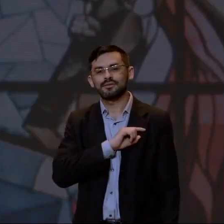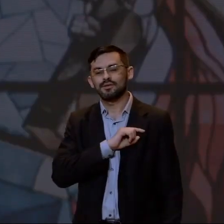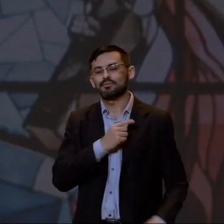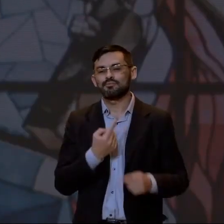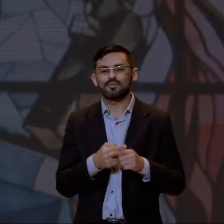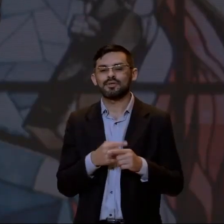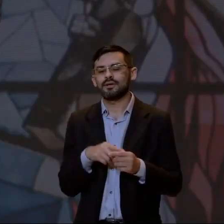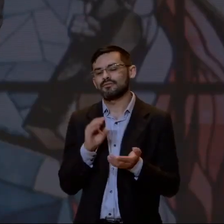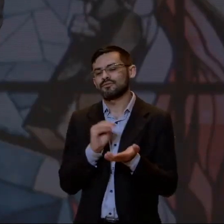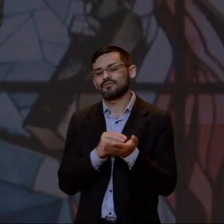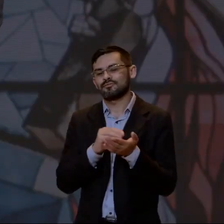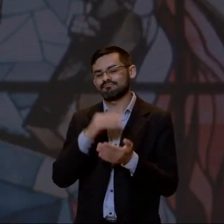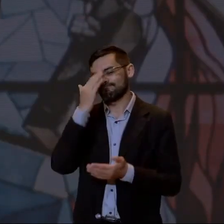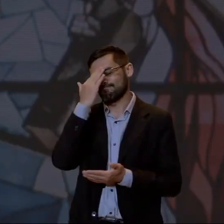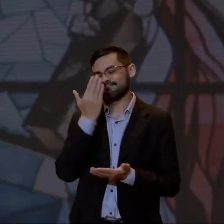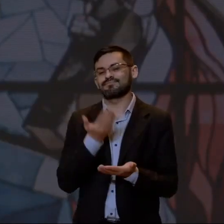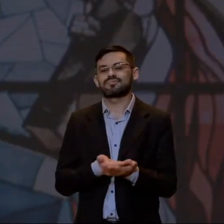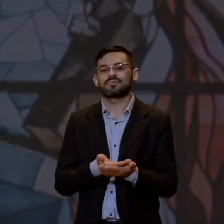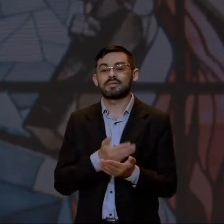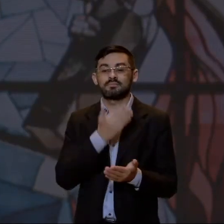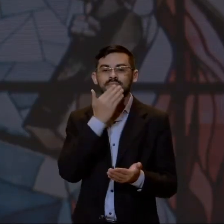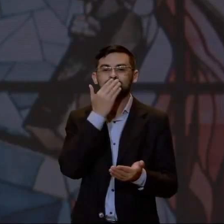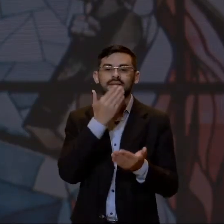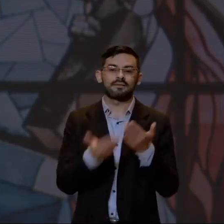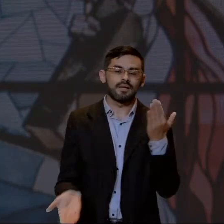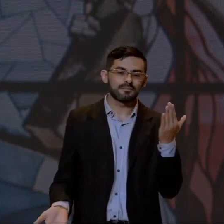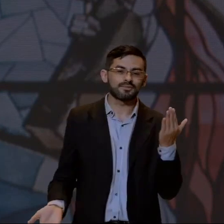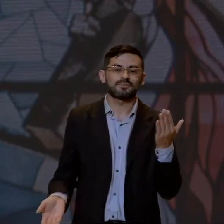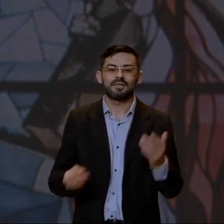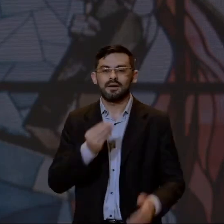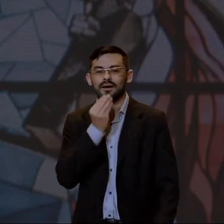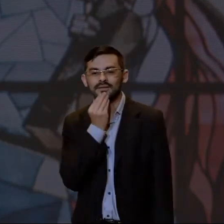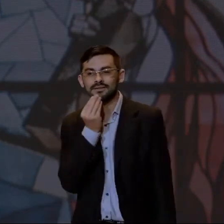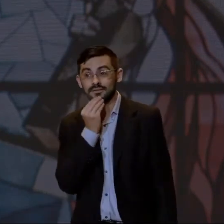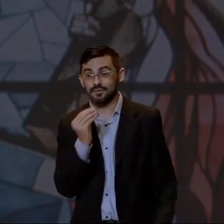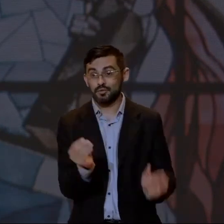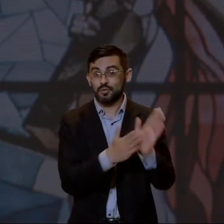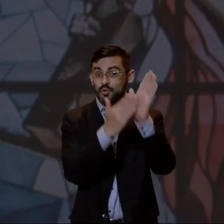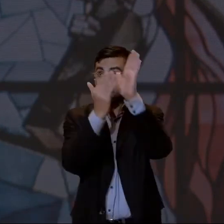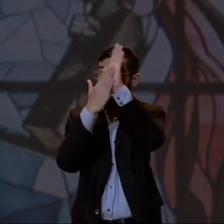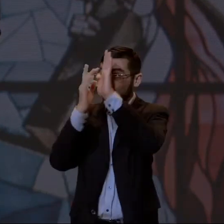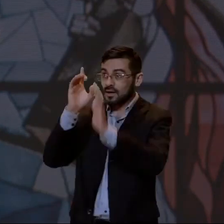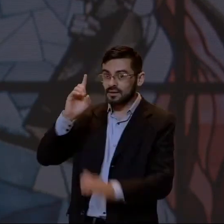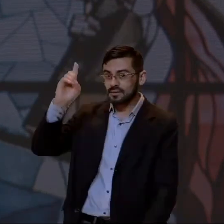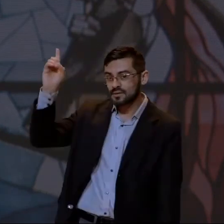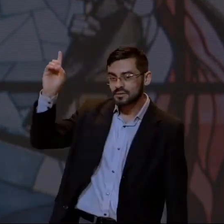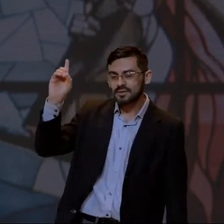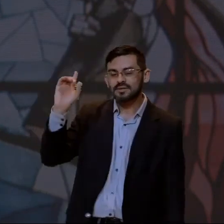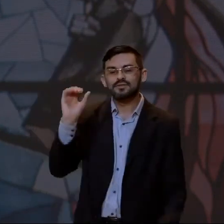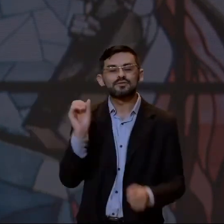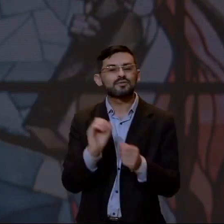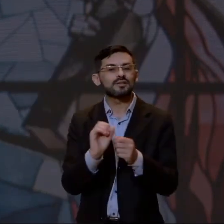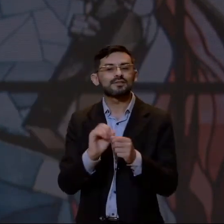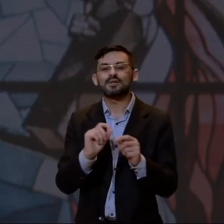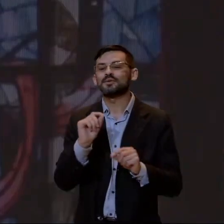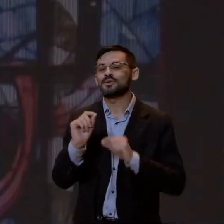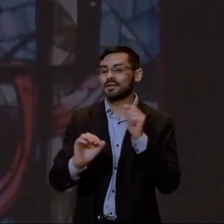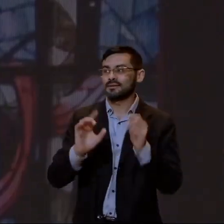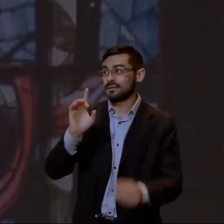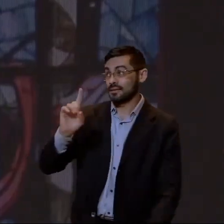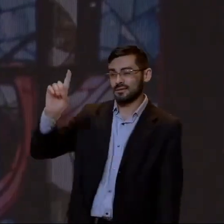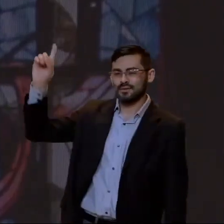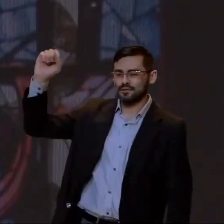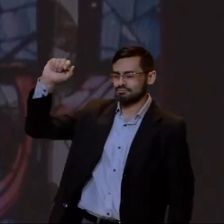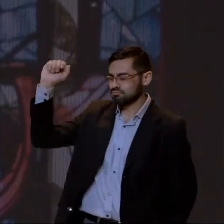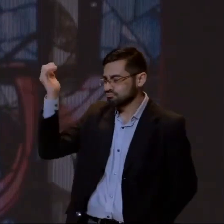nossa incredulidade, perdemos a chance de louvar e de fazer com que Deus